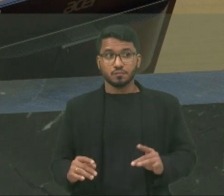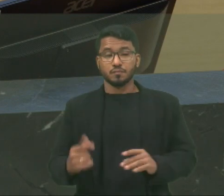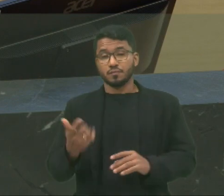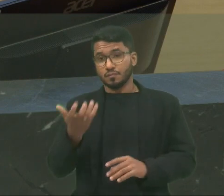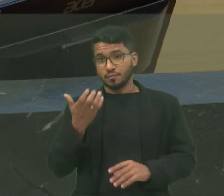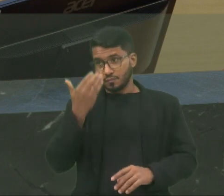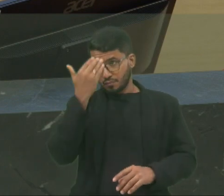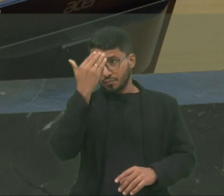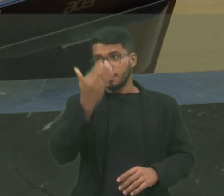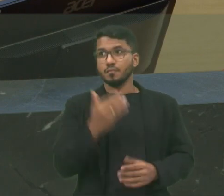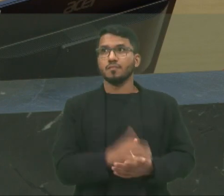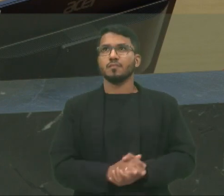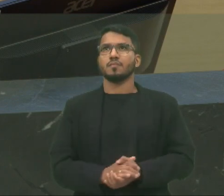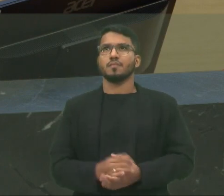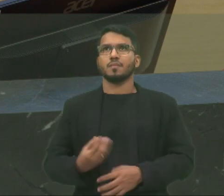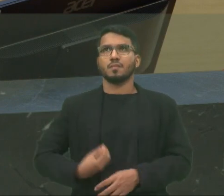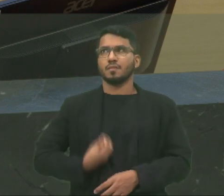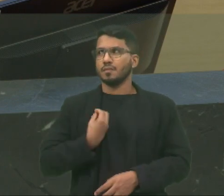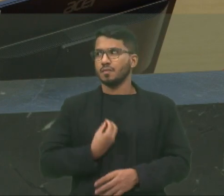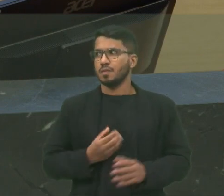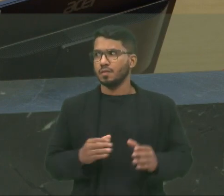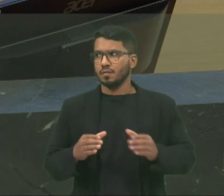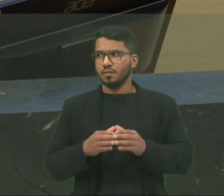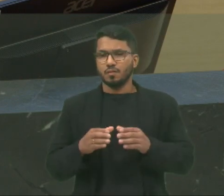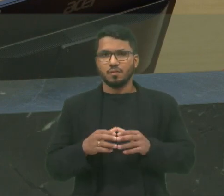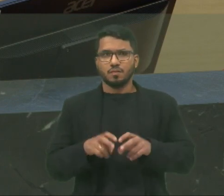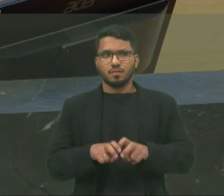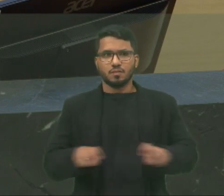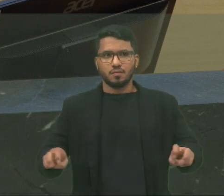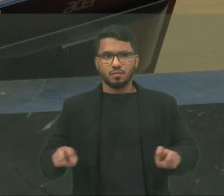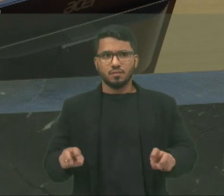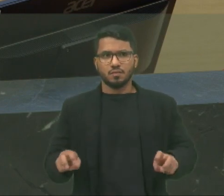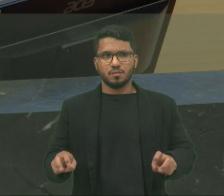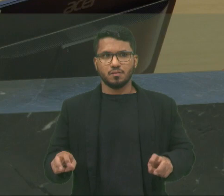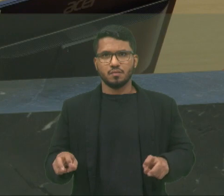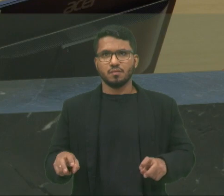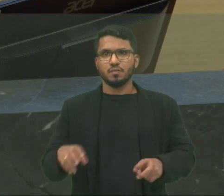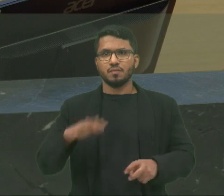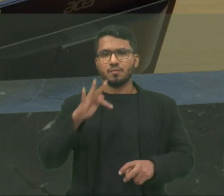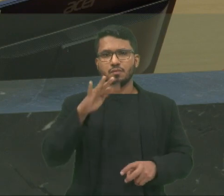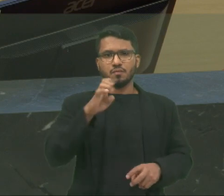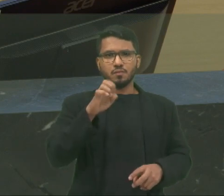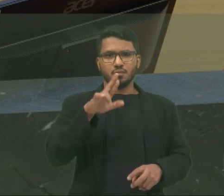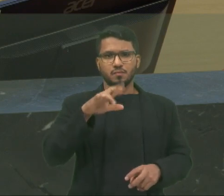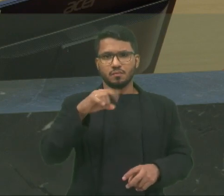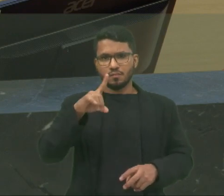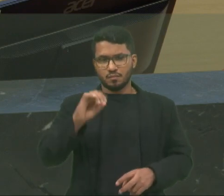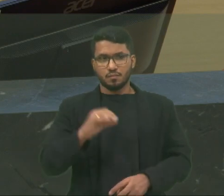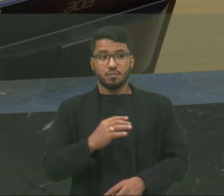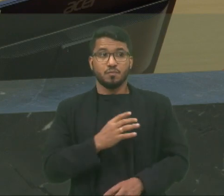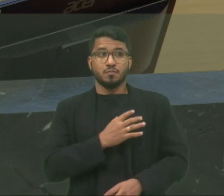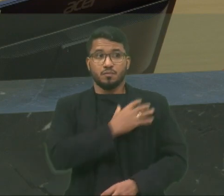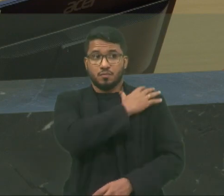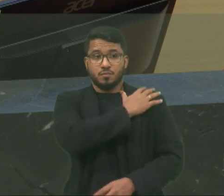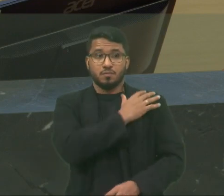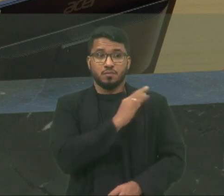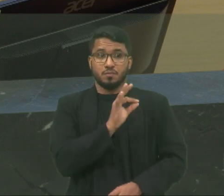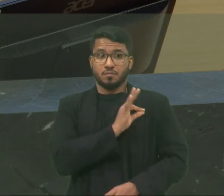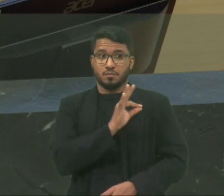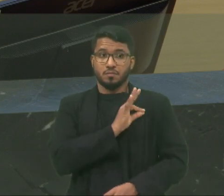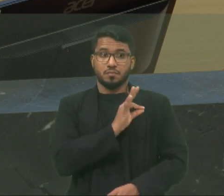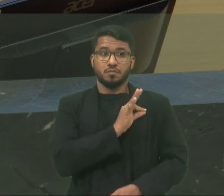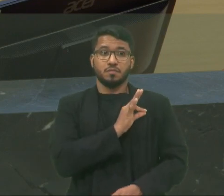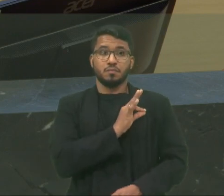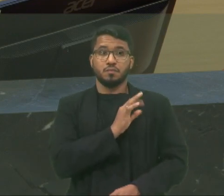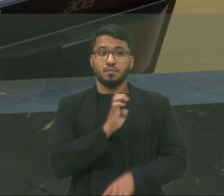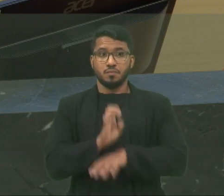agradecer a presença dos componentes da mesa, o senhor Fernando Miranda, coronel da Polícia Militar do Estado do